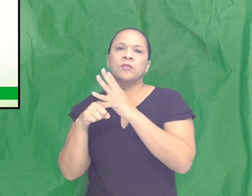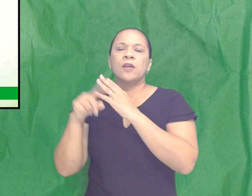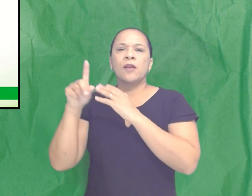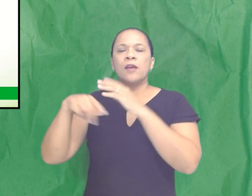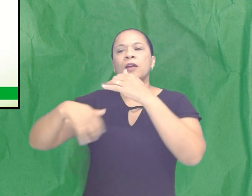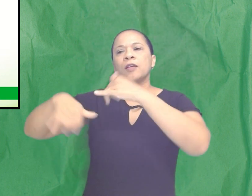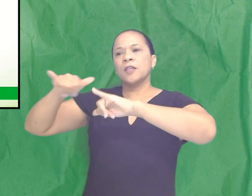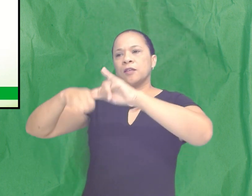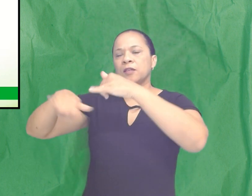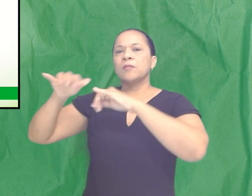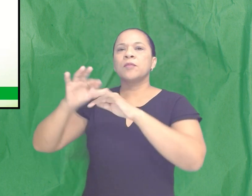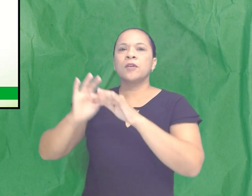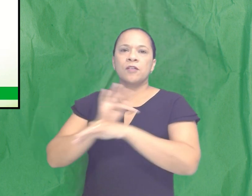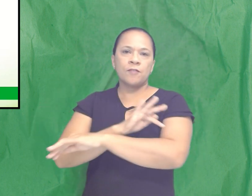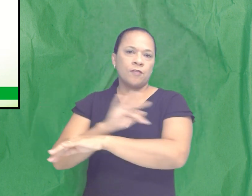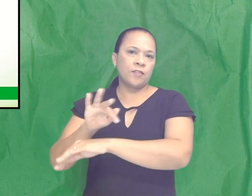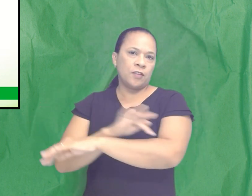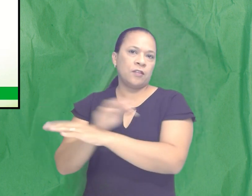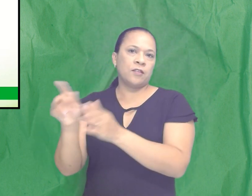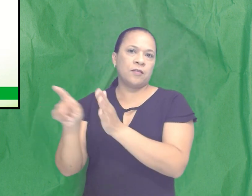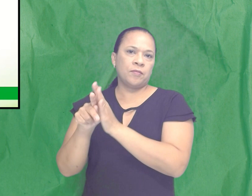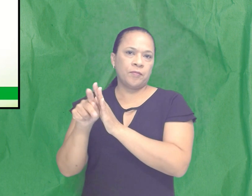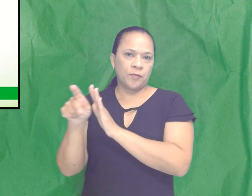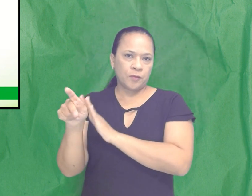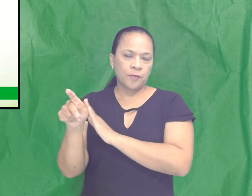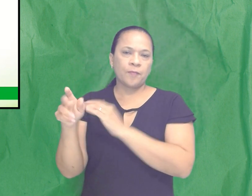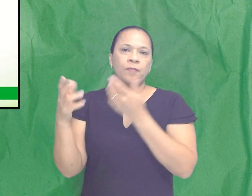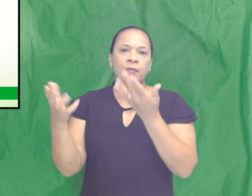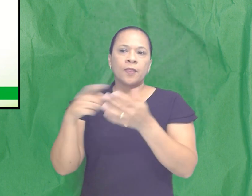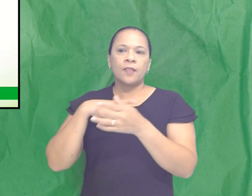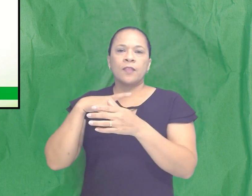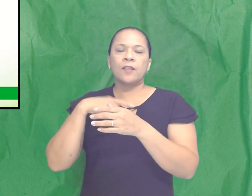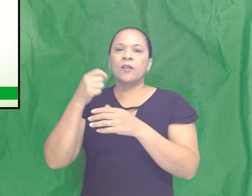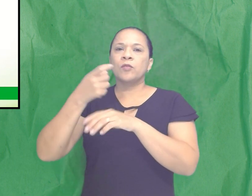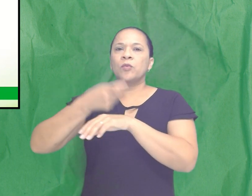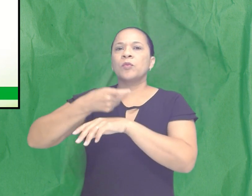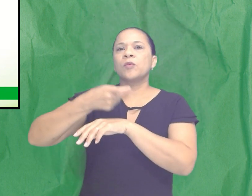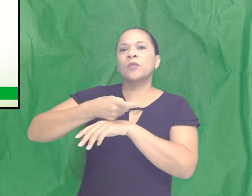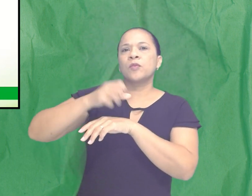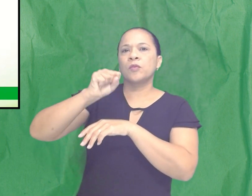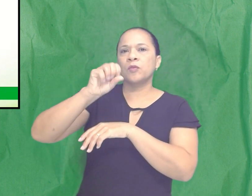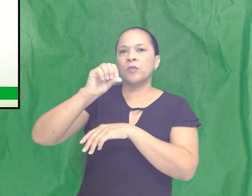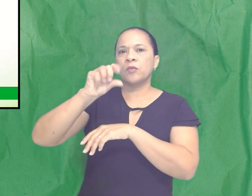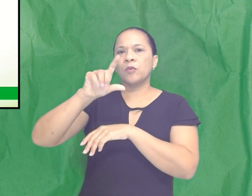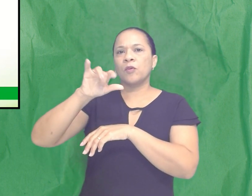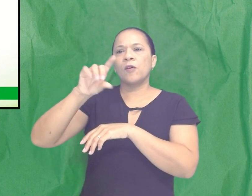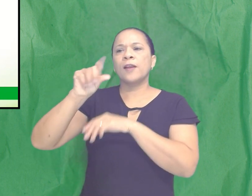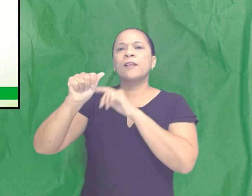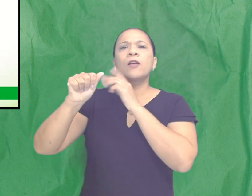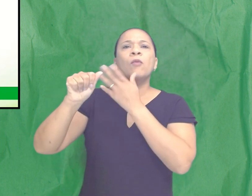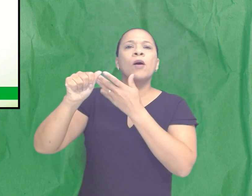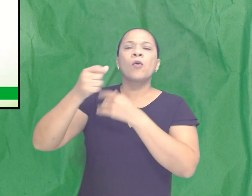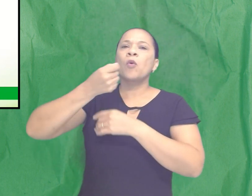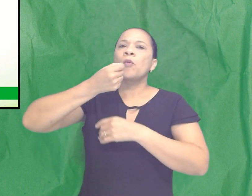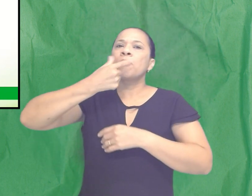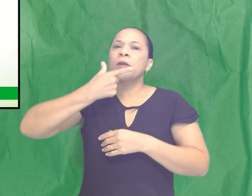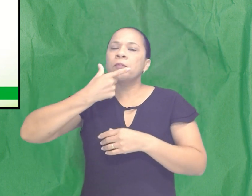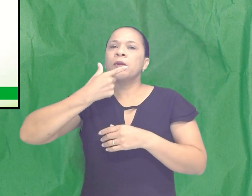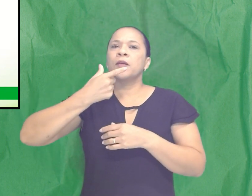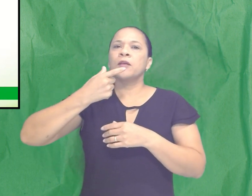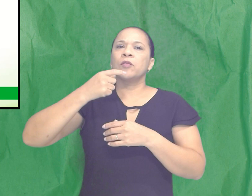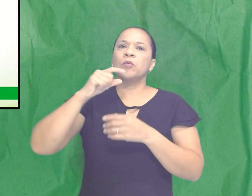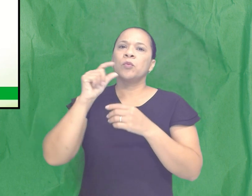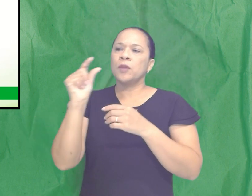suas propriedades químicas e físicas. As formas sólidas mais comuns que nós conhecemos são os comprimidos,